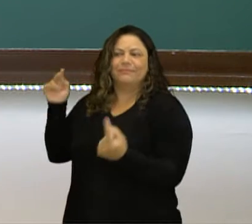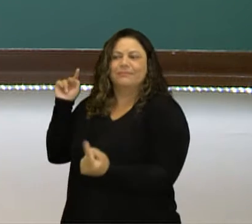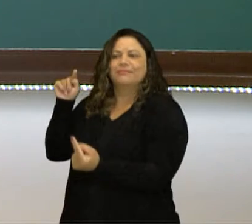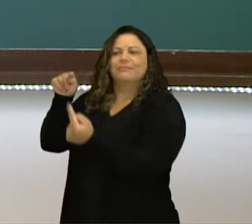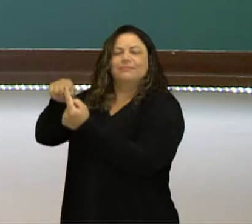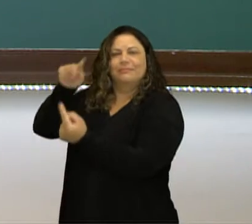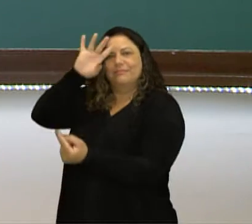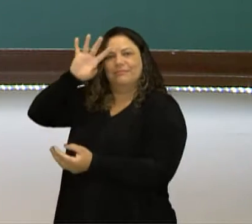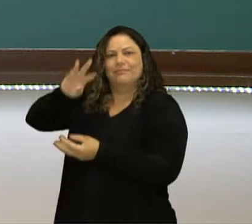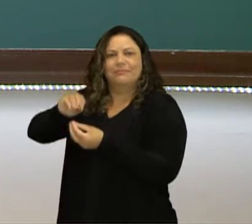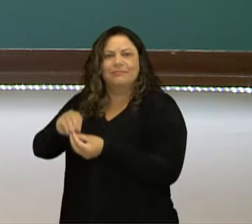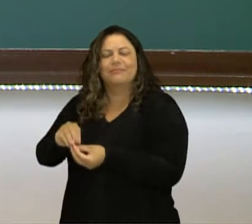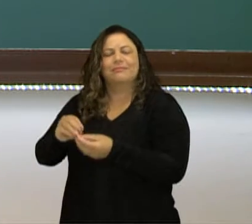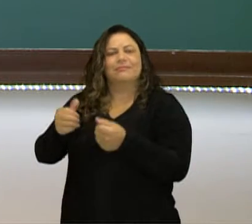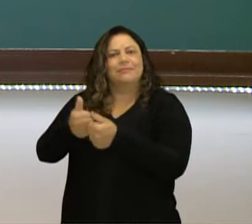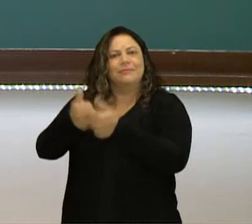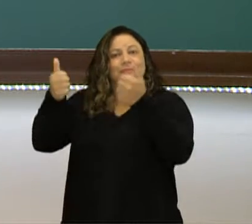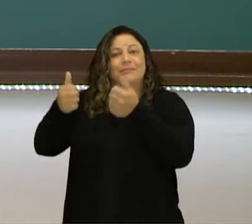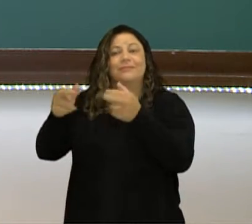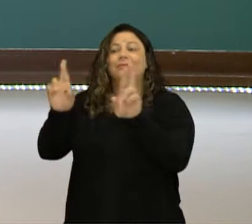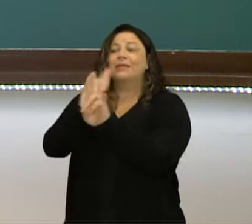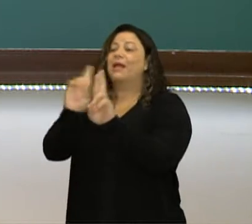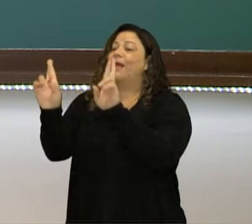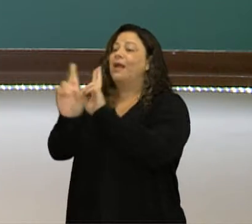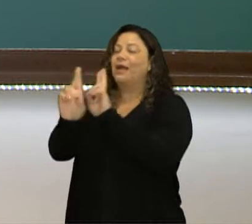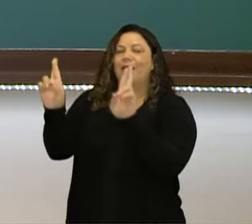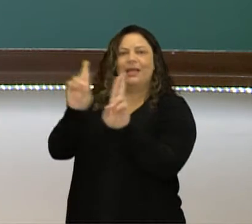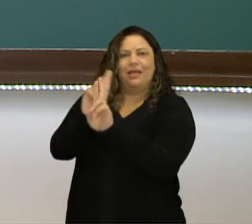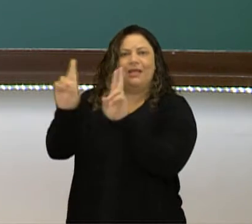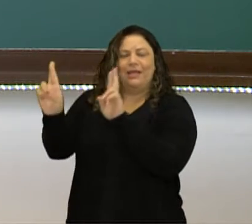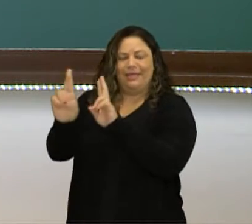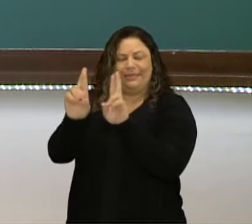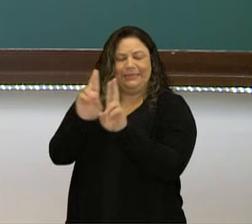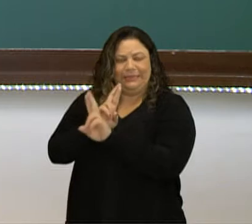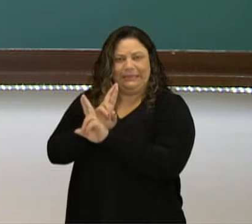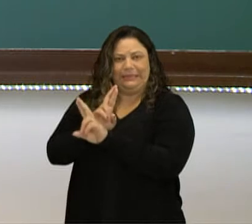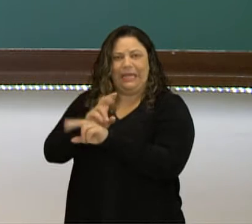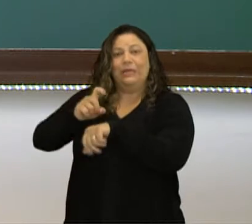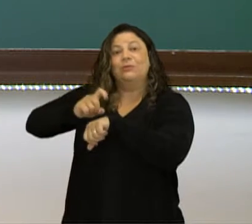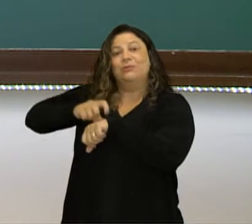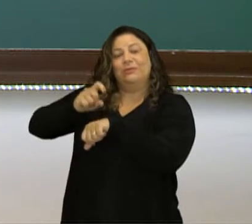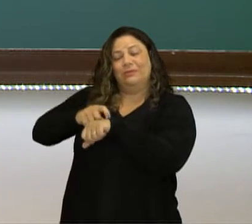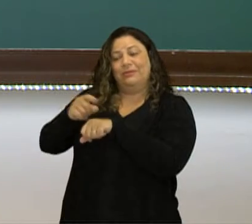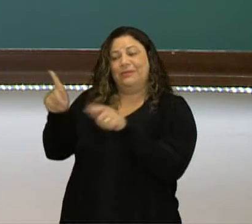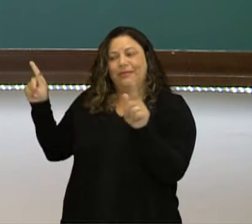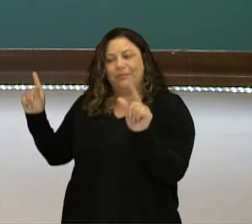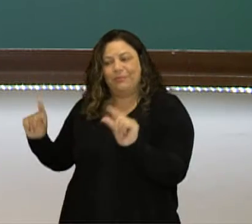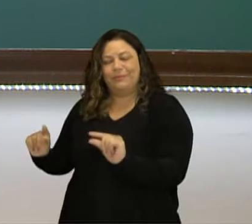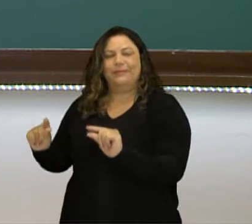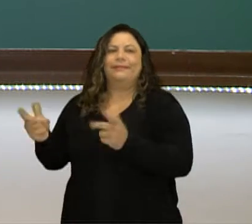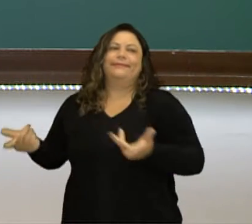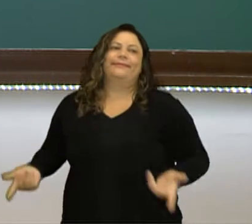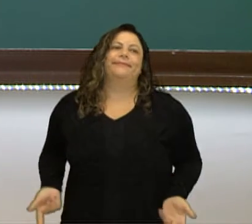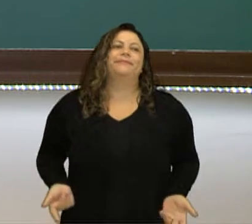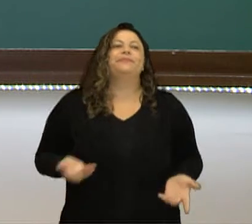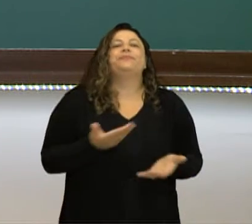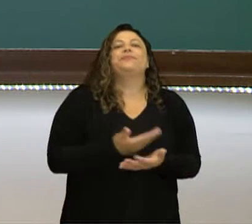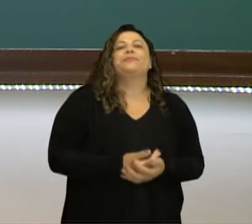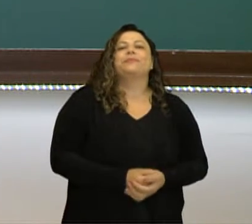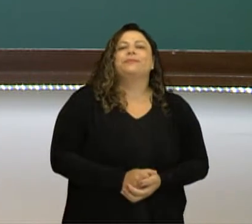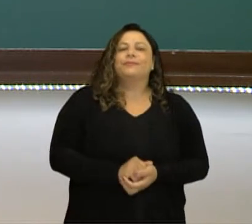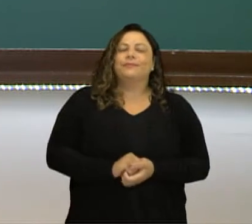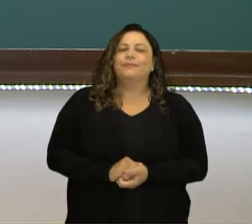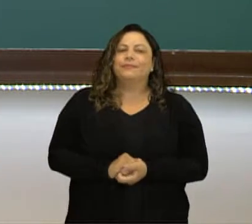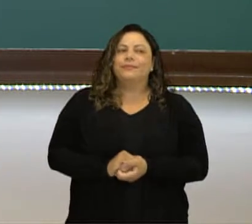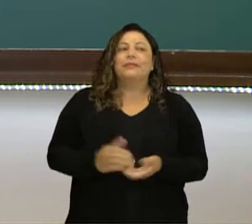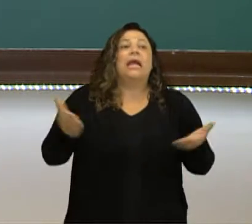bons resultados, que muitas vezes está relacionada a intervalos de tempo muito pequenos, certo? Então, para